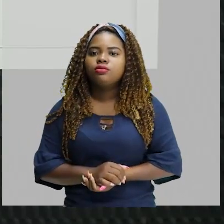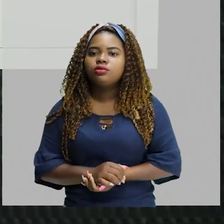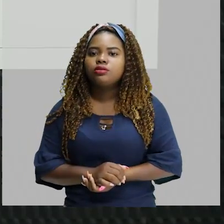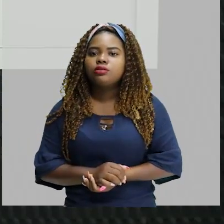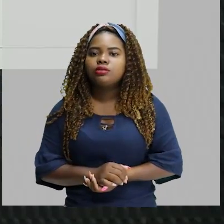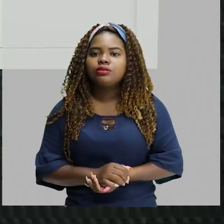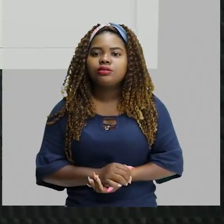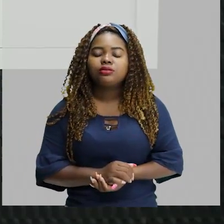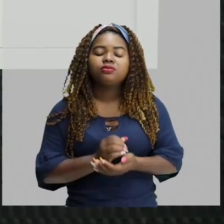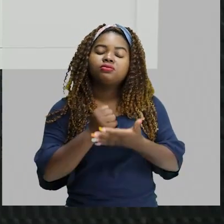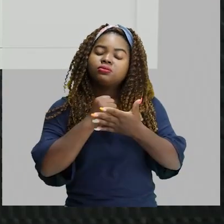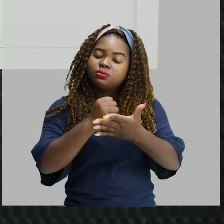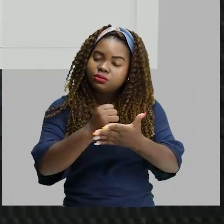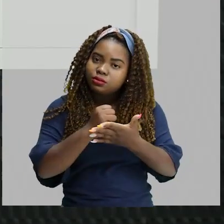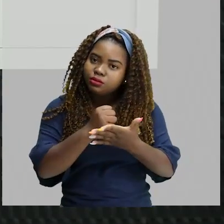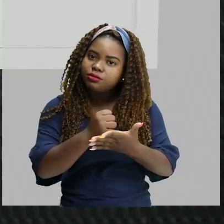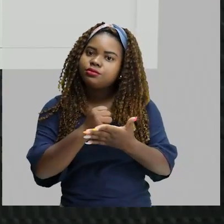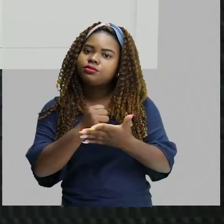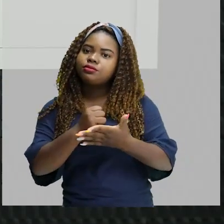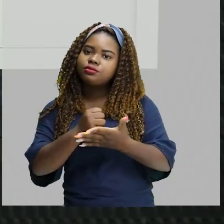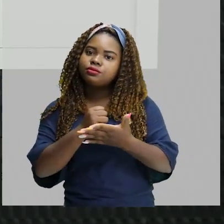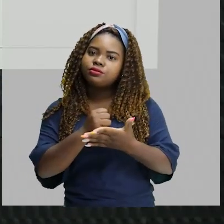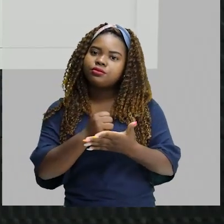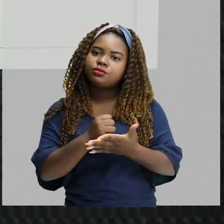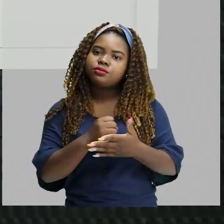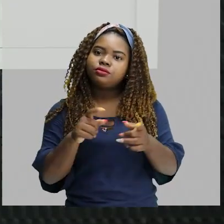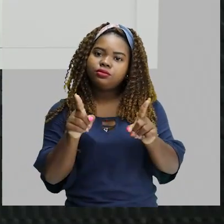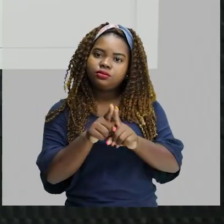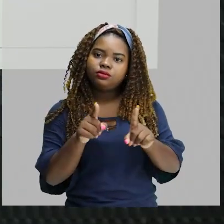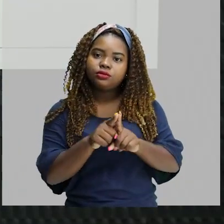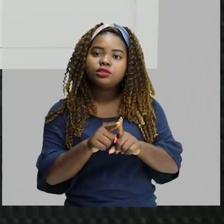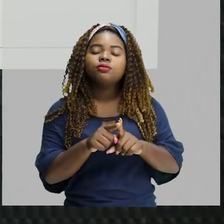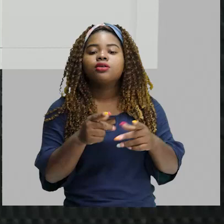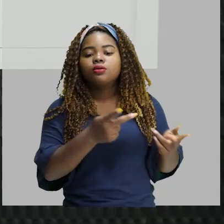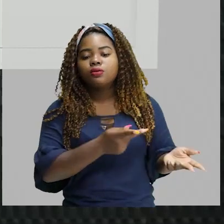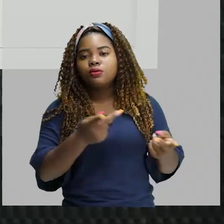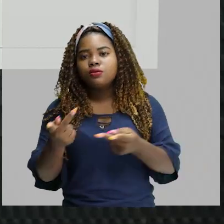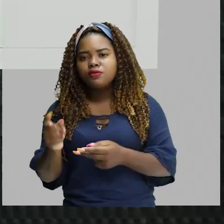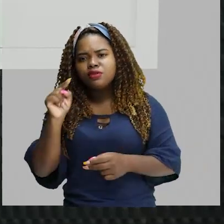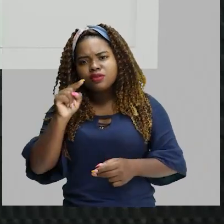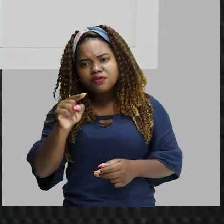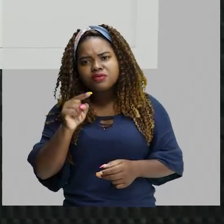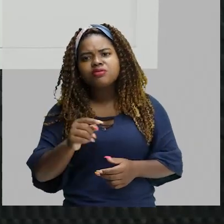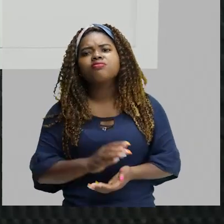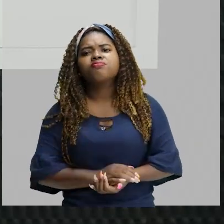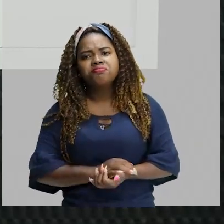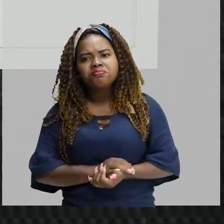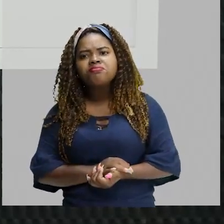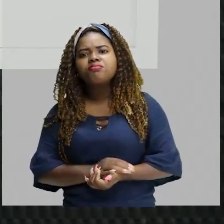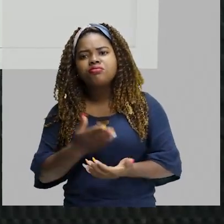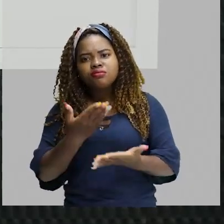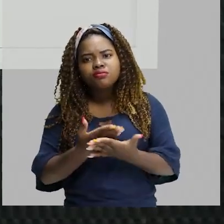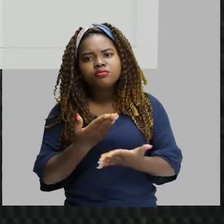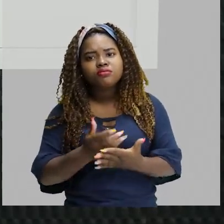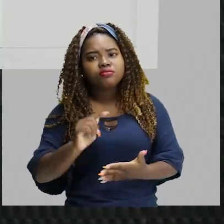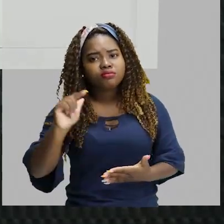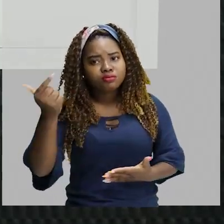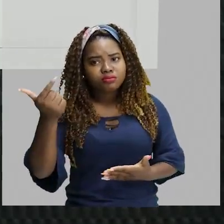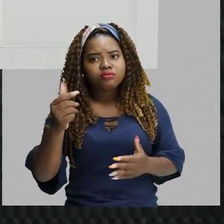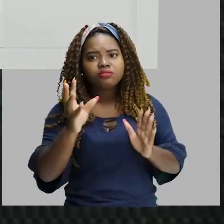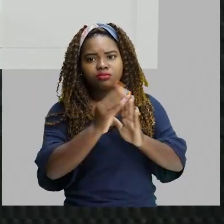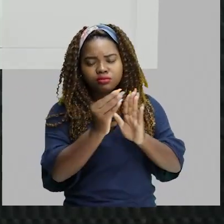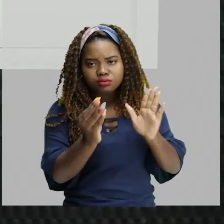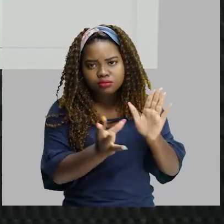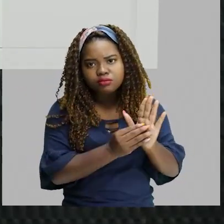nos ajudar muito, certo? E convido você a dar uma olhadinha aí nas outras aulas, que